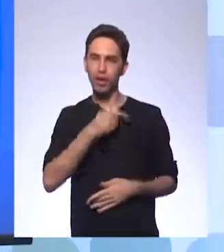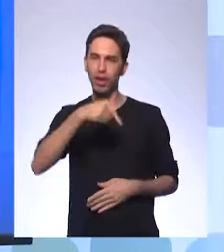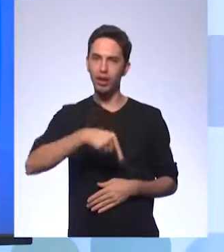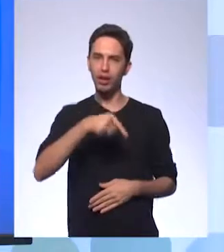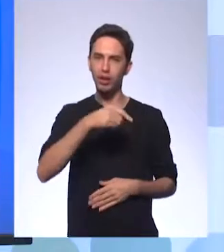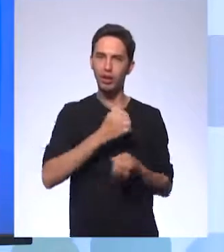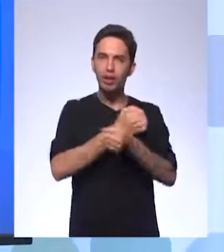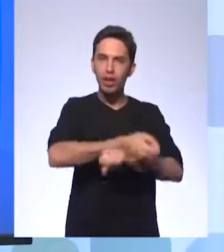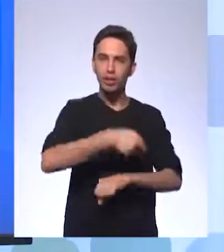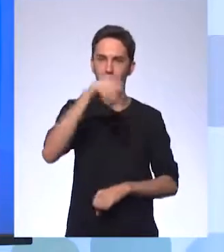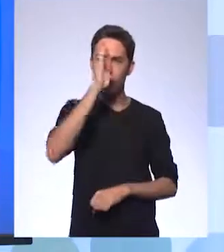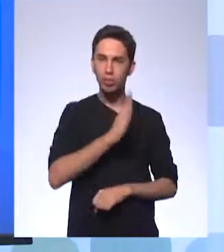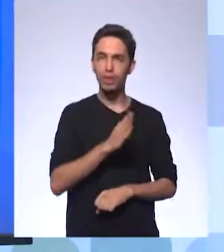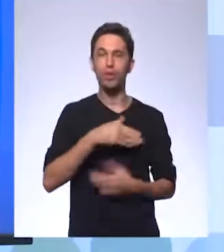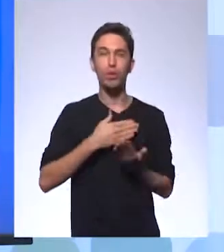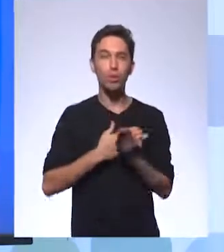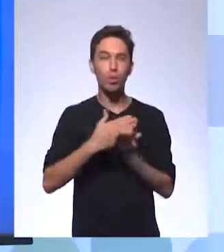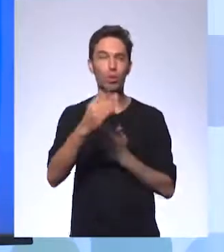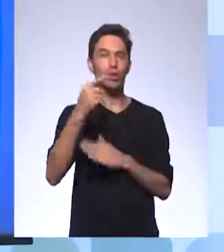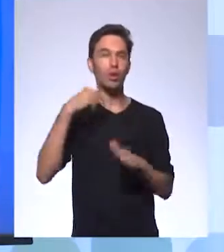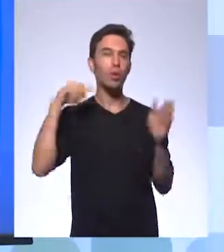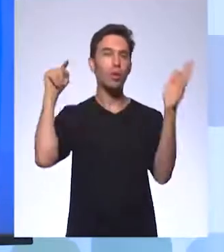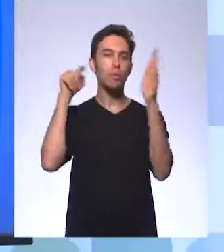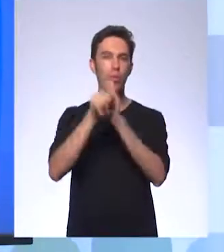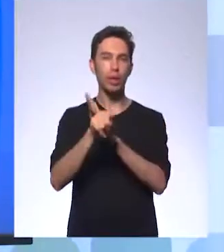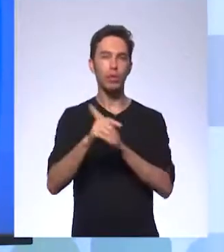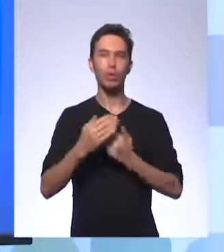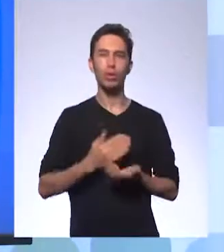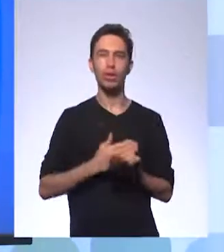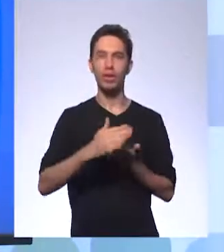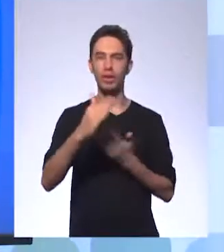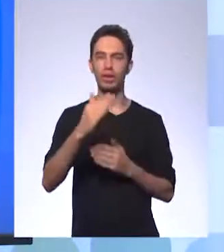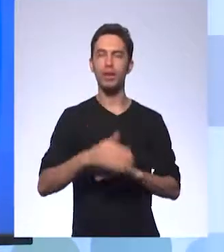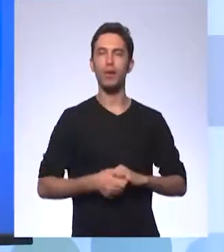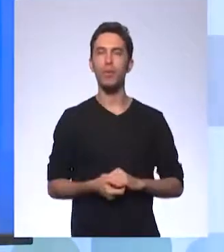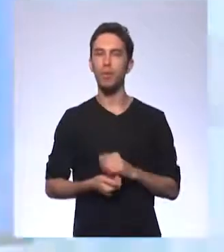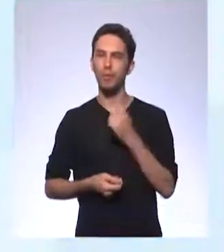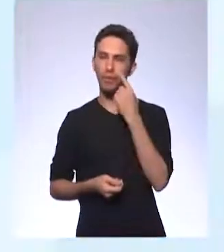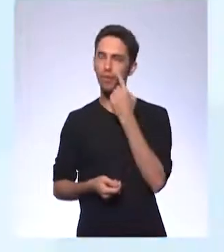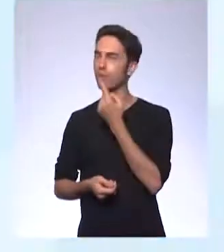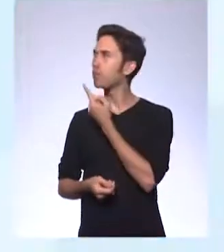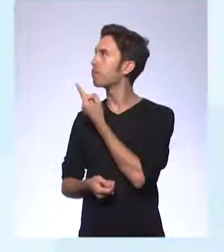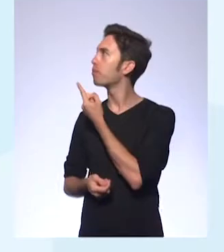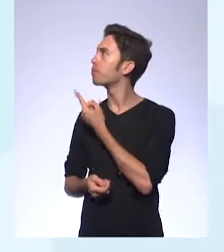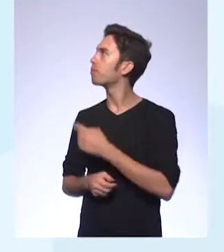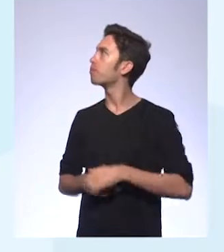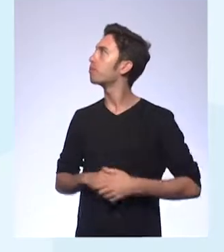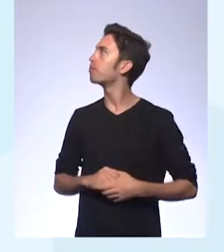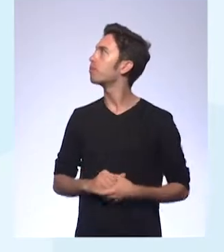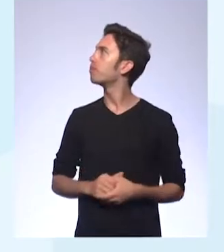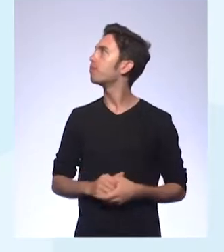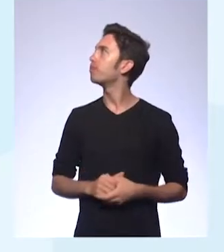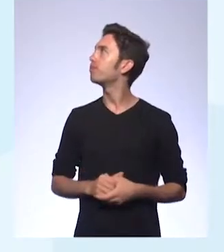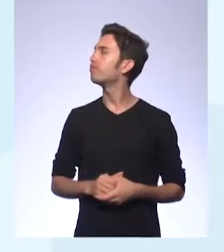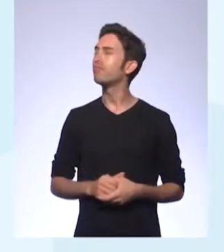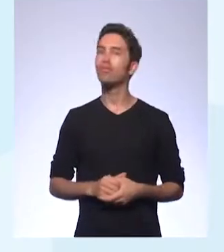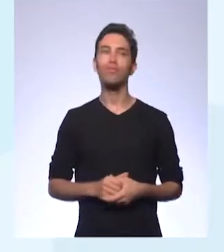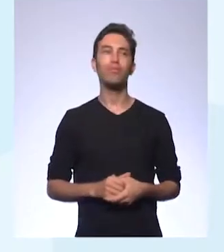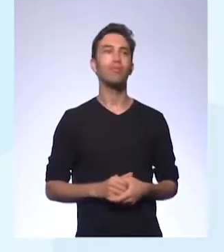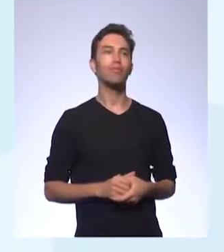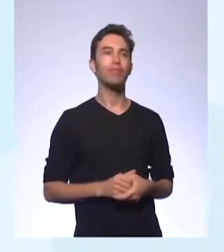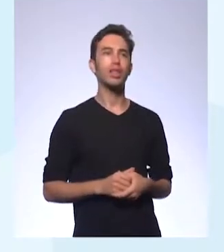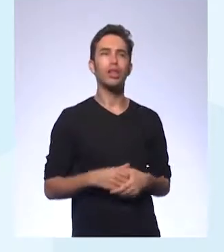então, iniciar a aula com a questão disparadora na tela. De que